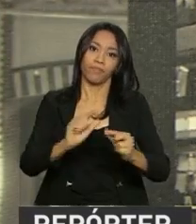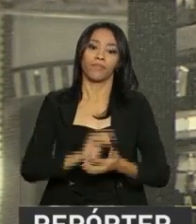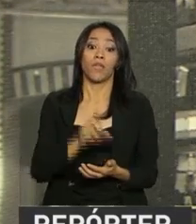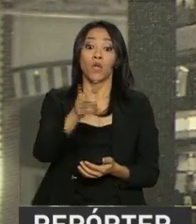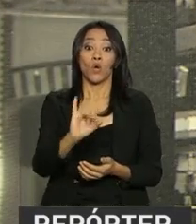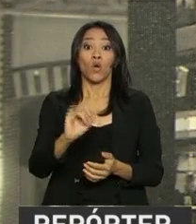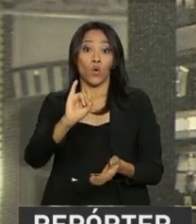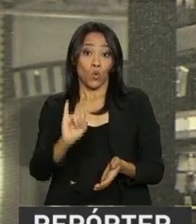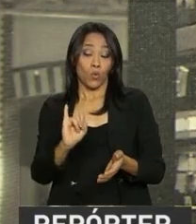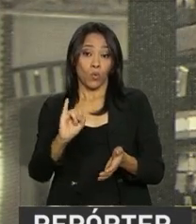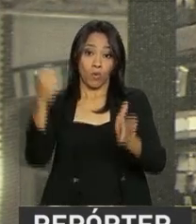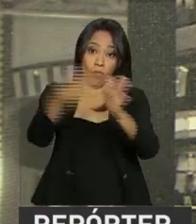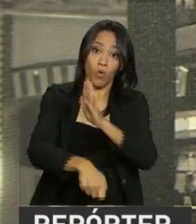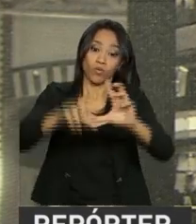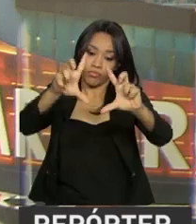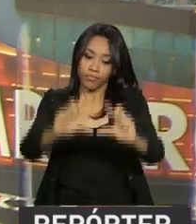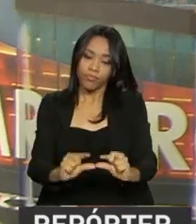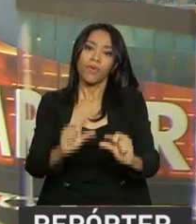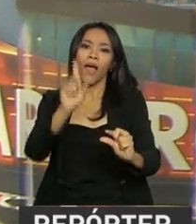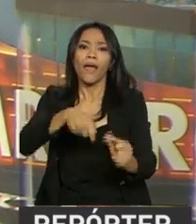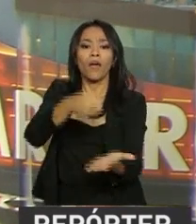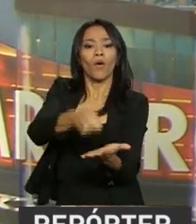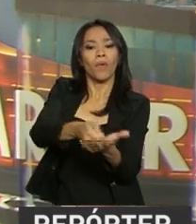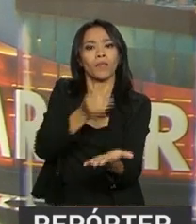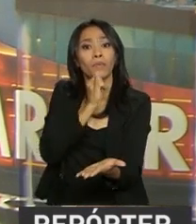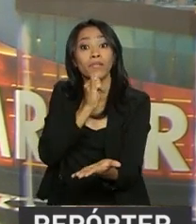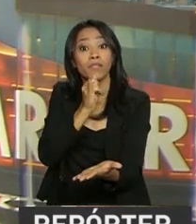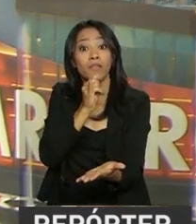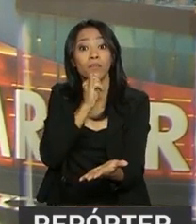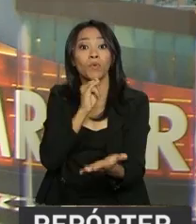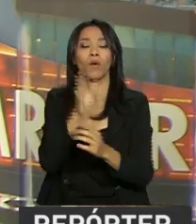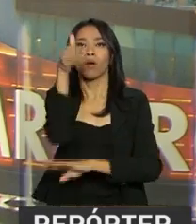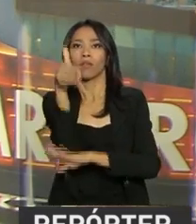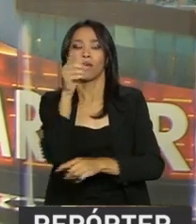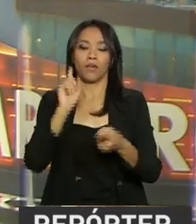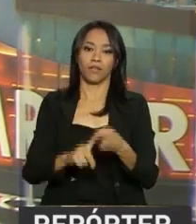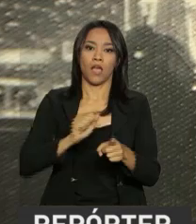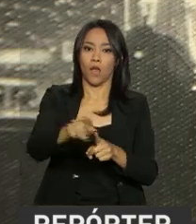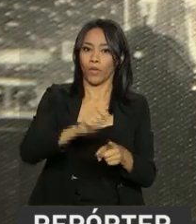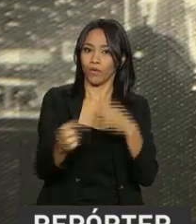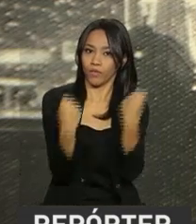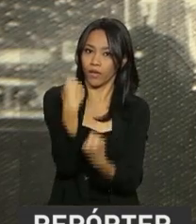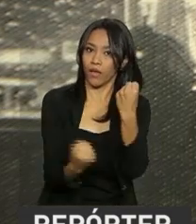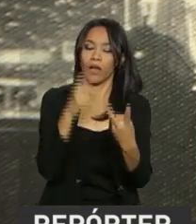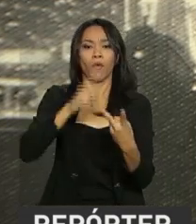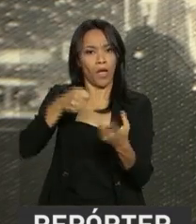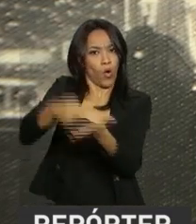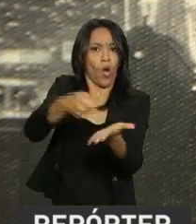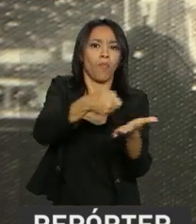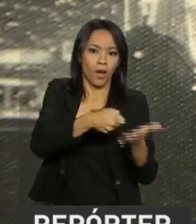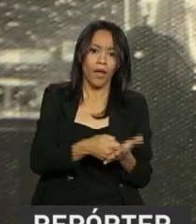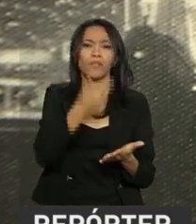imposto sobre as remessas de viagem ao exterior é cobrado por exemplo na reserva de hotéis no aluguel de carros e outros serviços